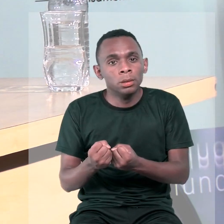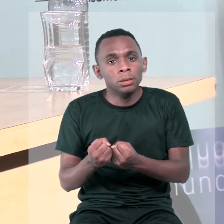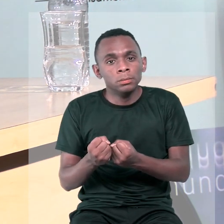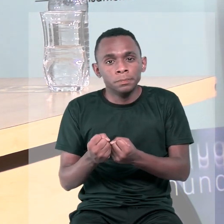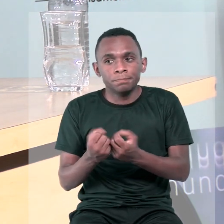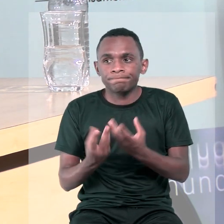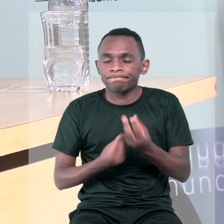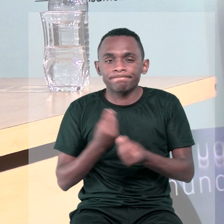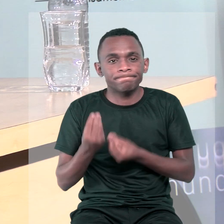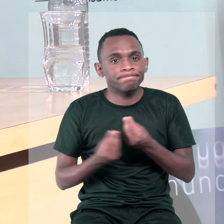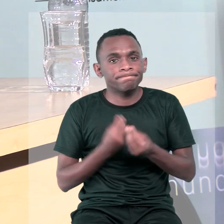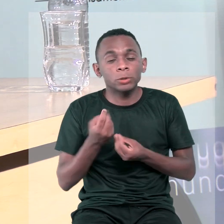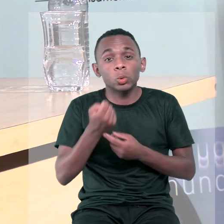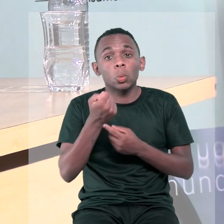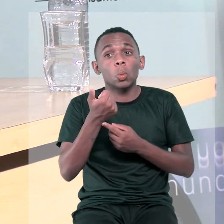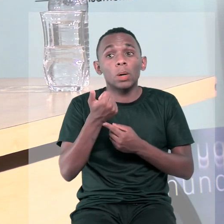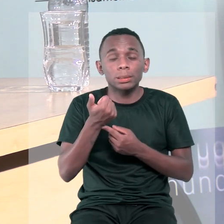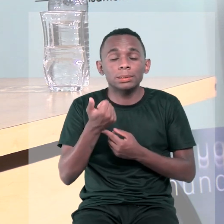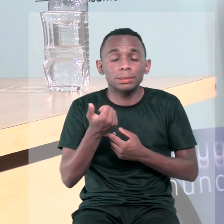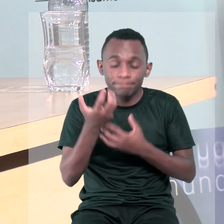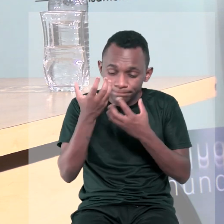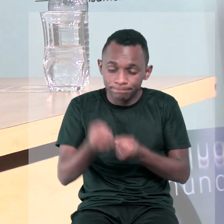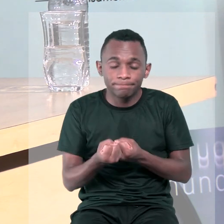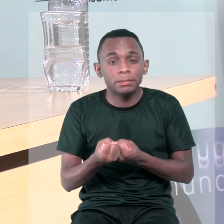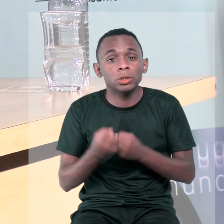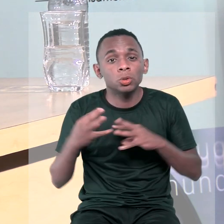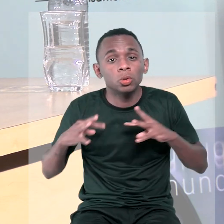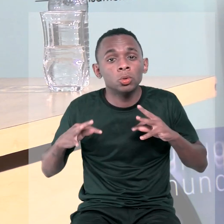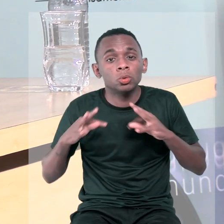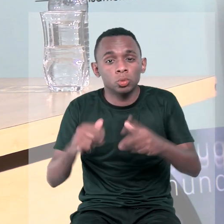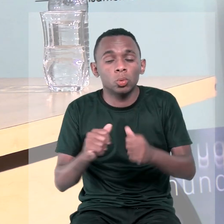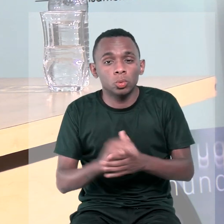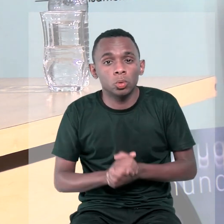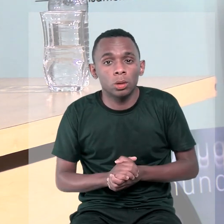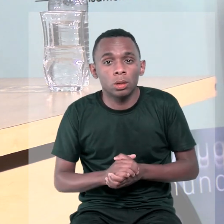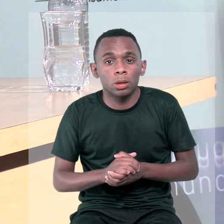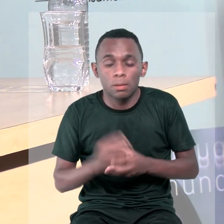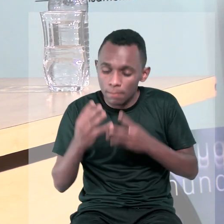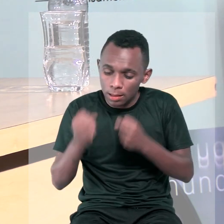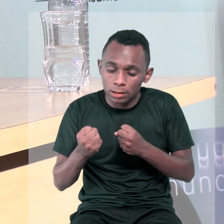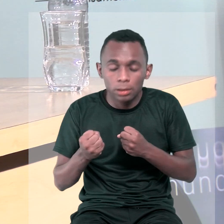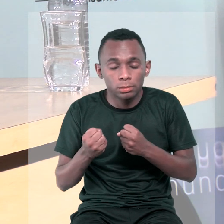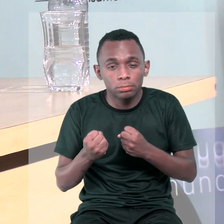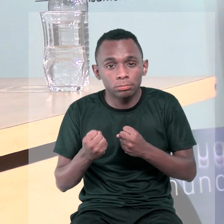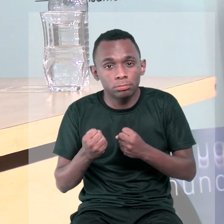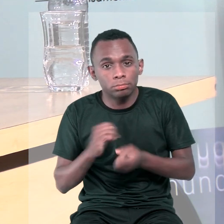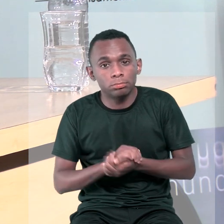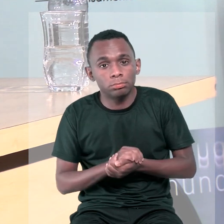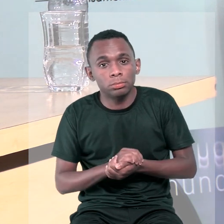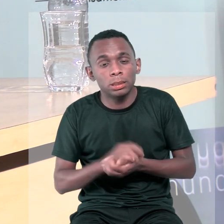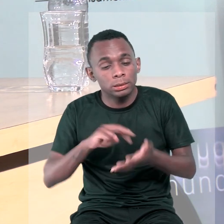Isso significa a obediência. A obediência está conjugada